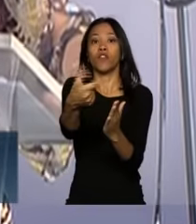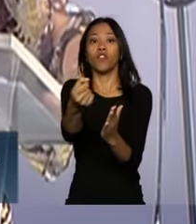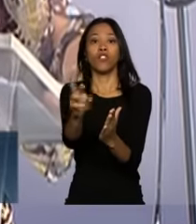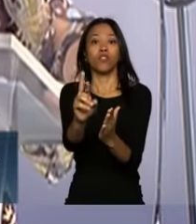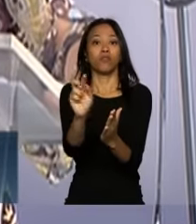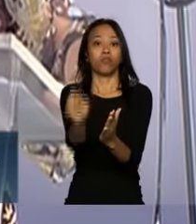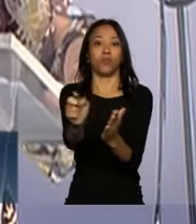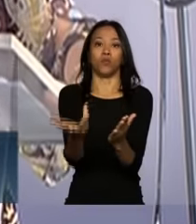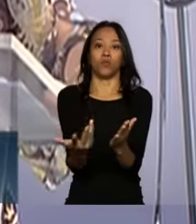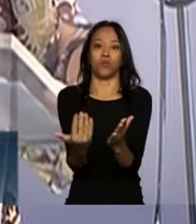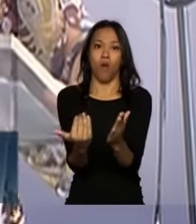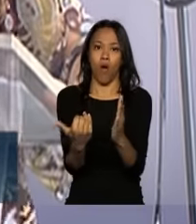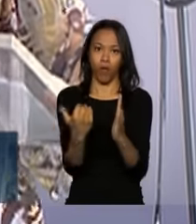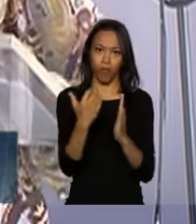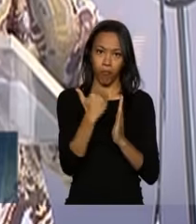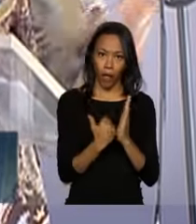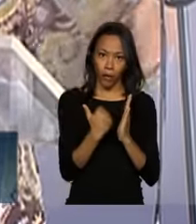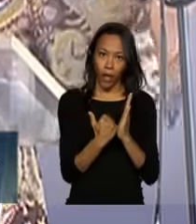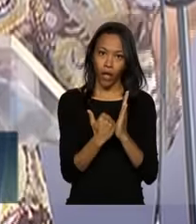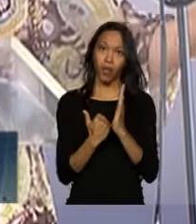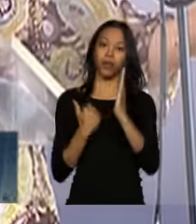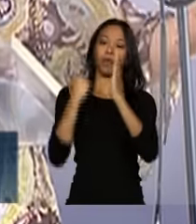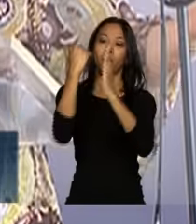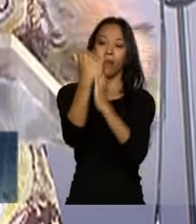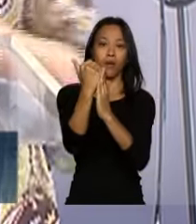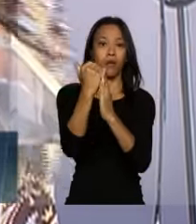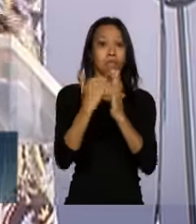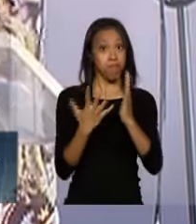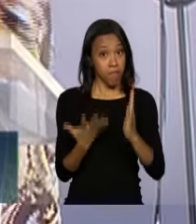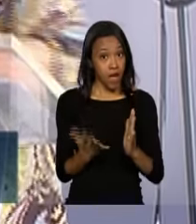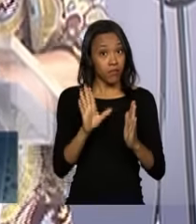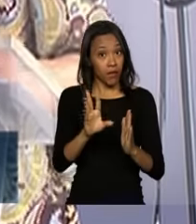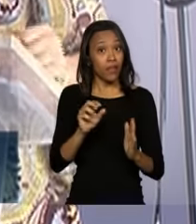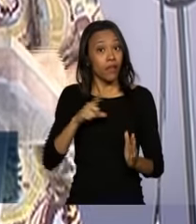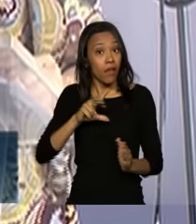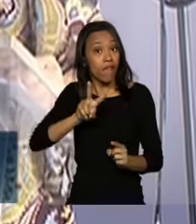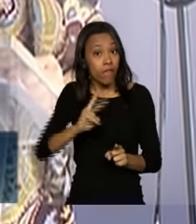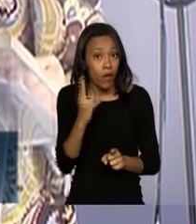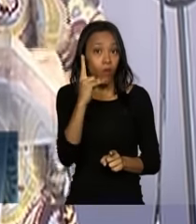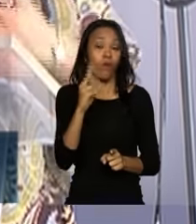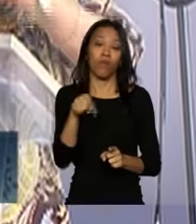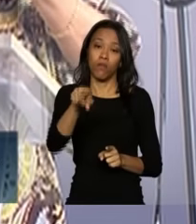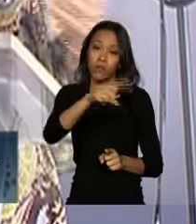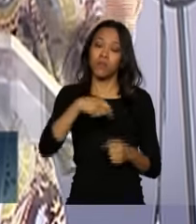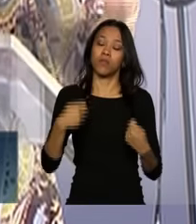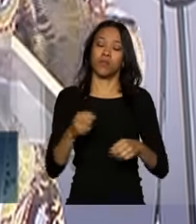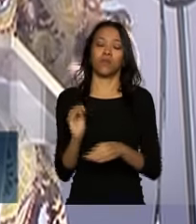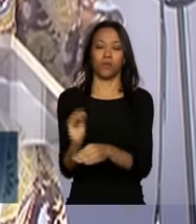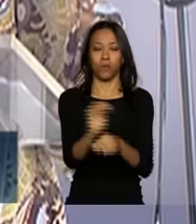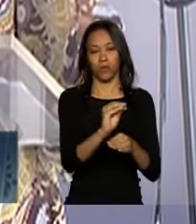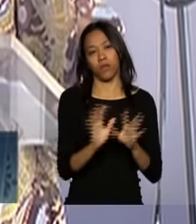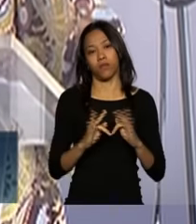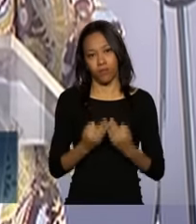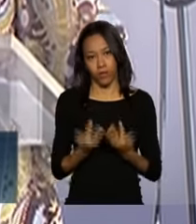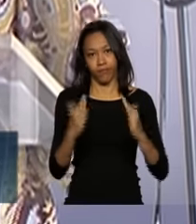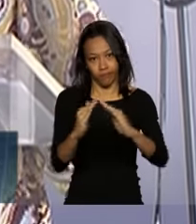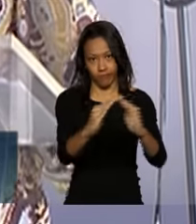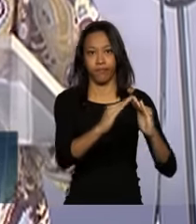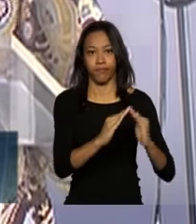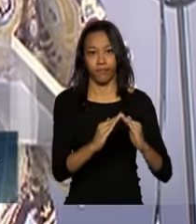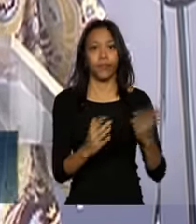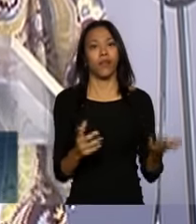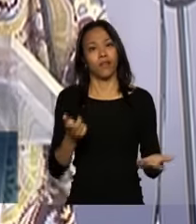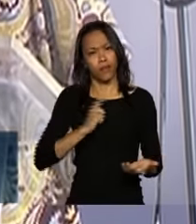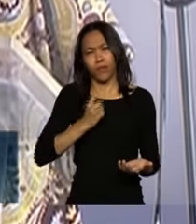vai ser valorizado. Mas, para ser valorizado, vocês têm de cuidar. E aí eu vou falar uma coisa.